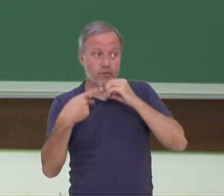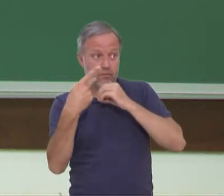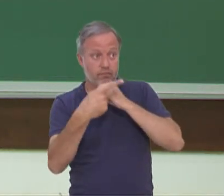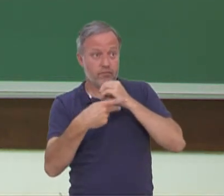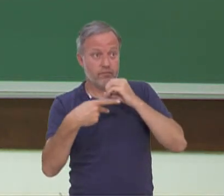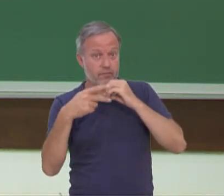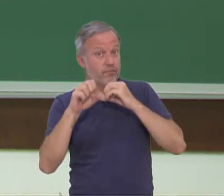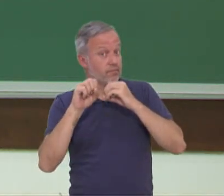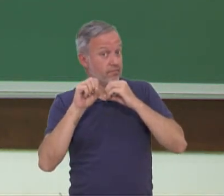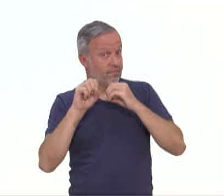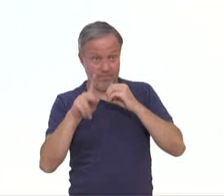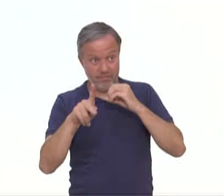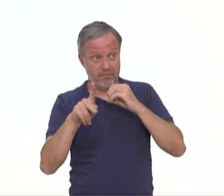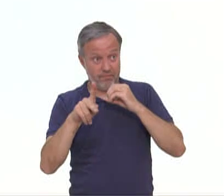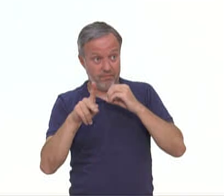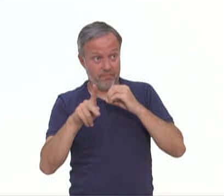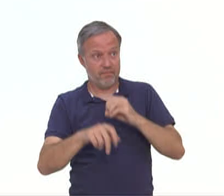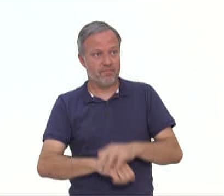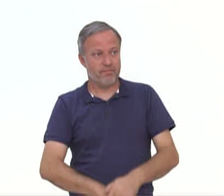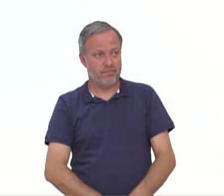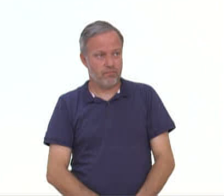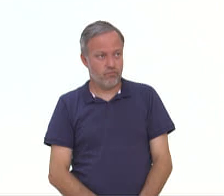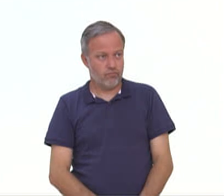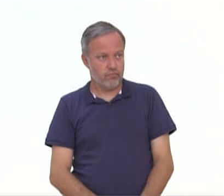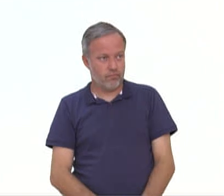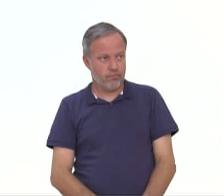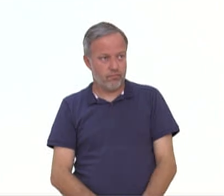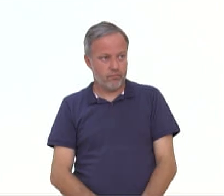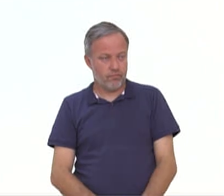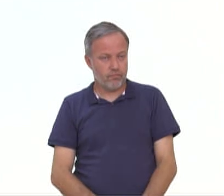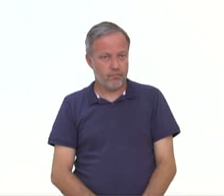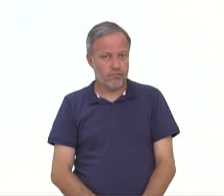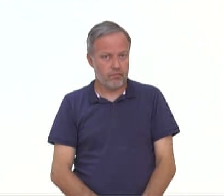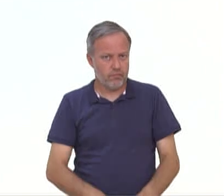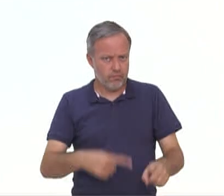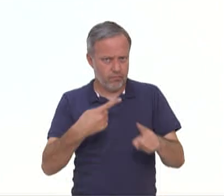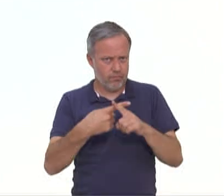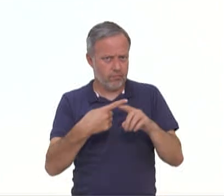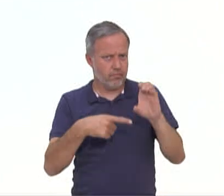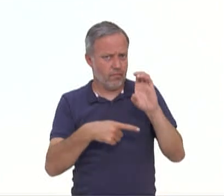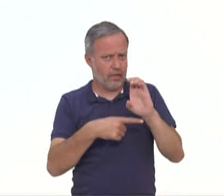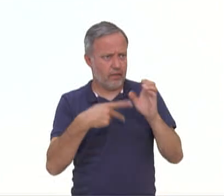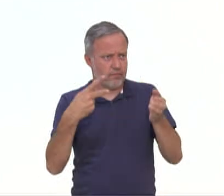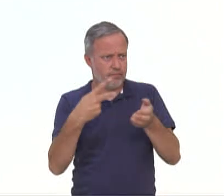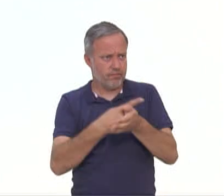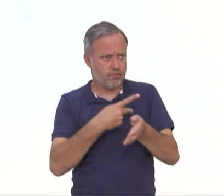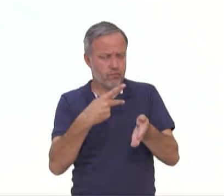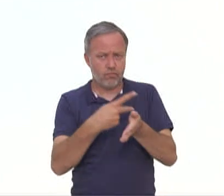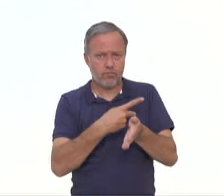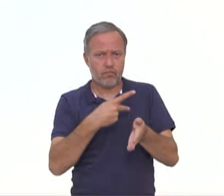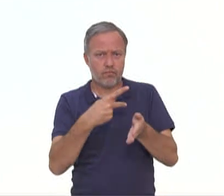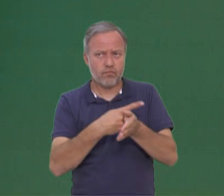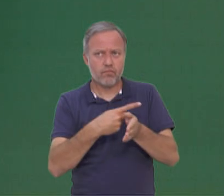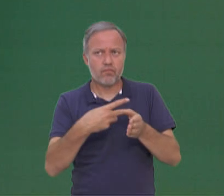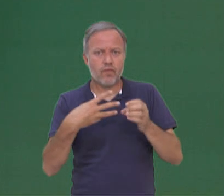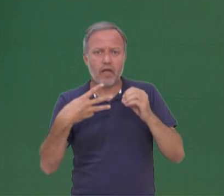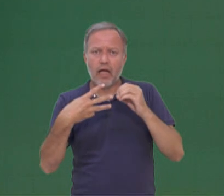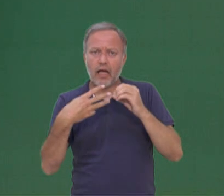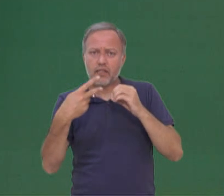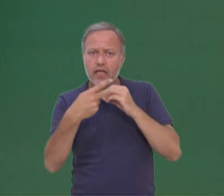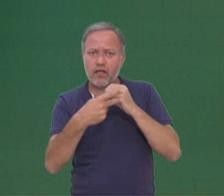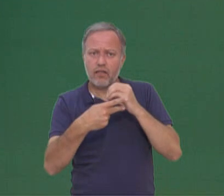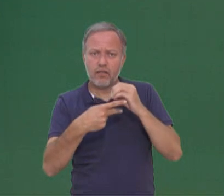marcante? Tcharam, acertou. Então, pessoal, por que a C está errada? As células procariontes não há organelas como